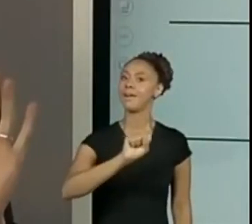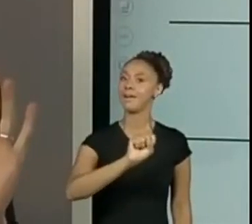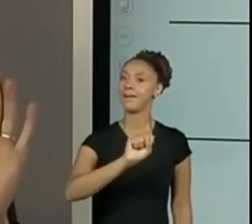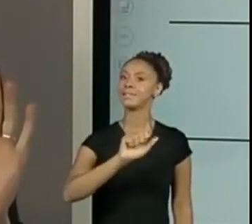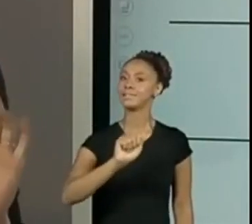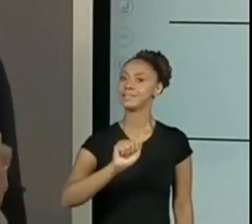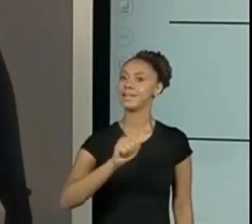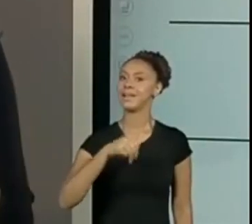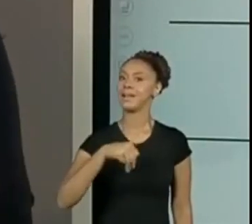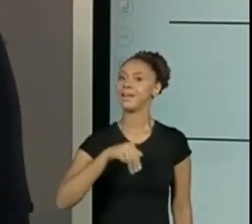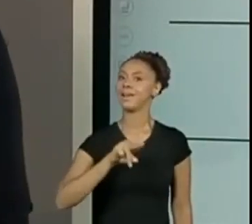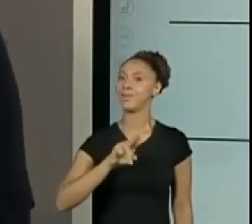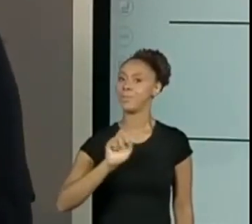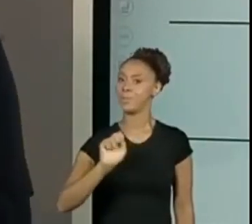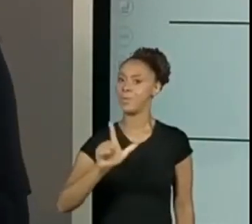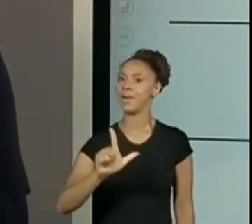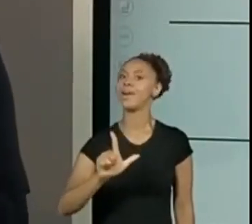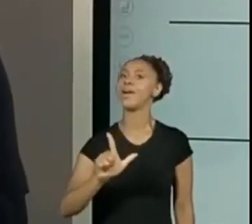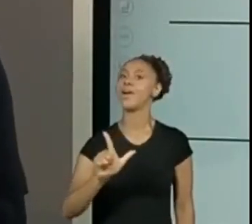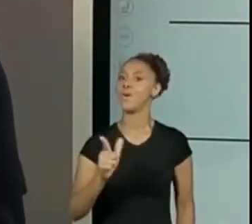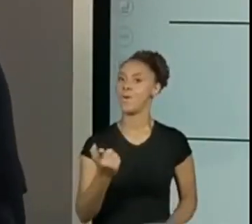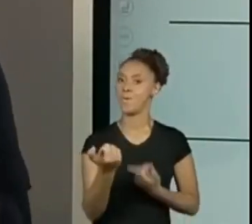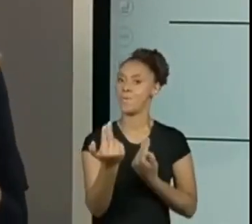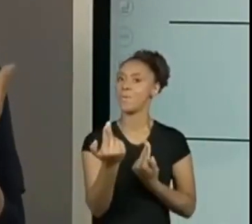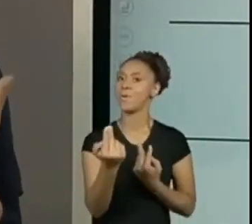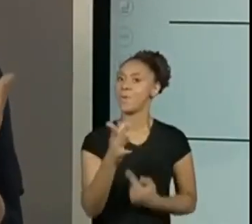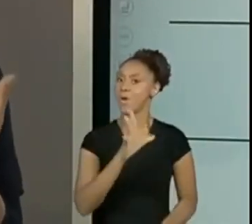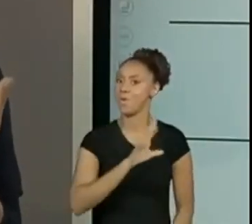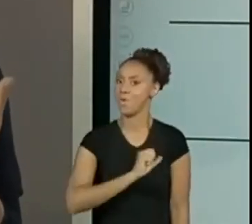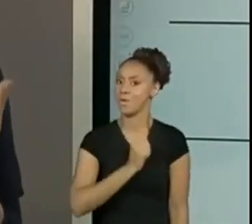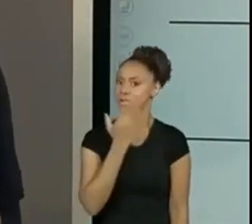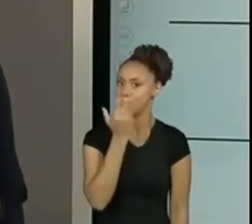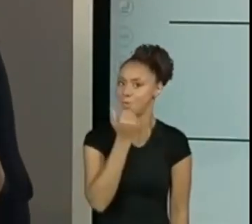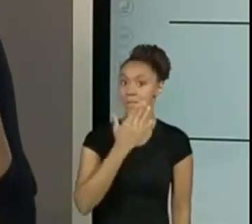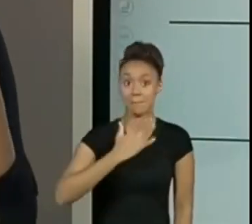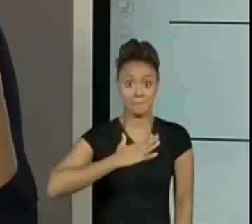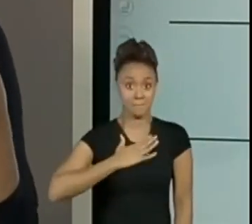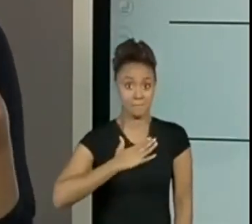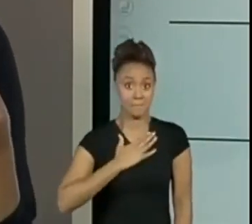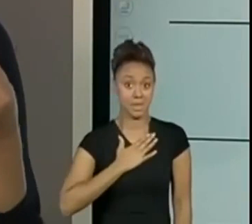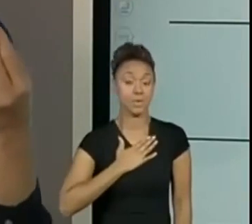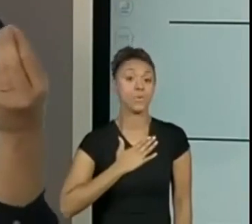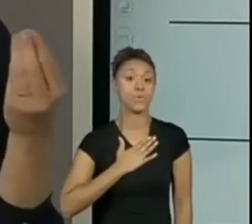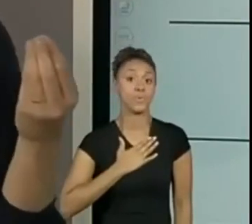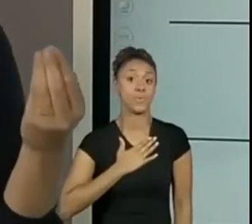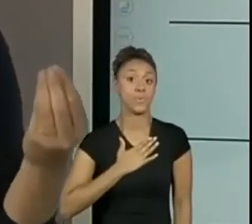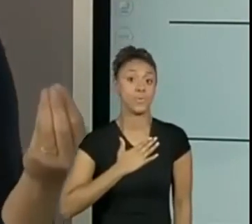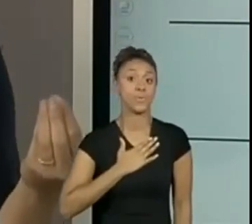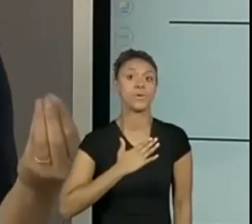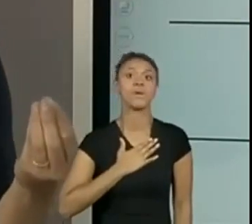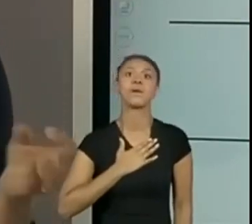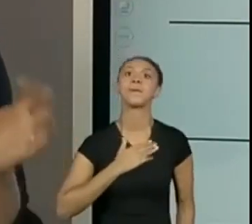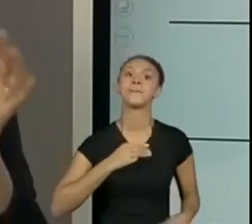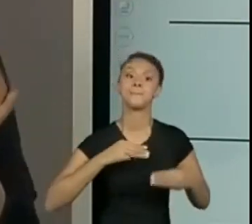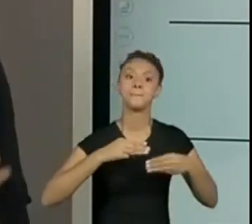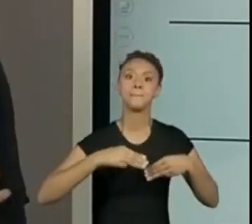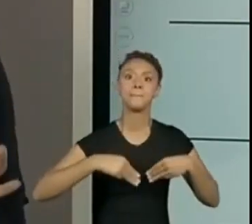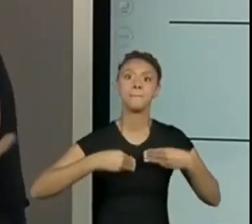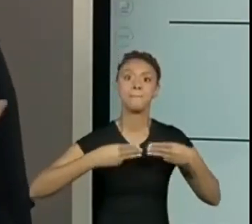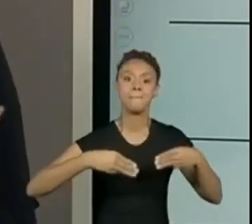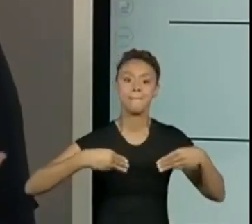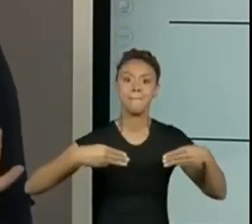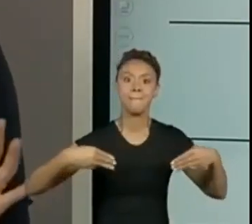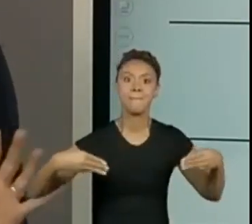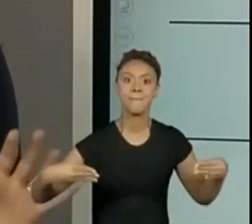mesma comida. Mas, ó, eu vou escrever a minha comida preferida. Macarrão